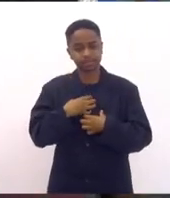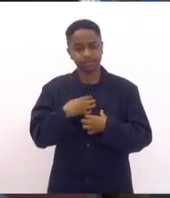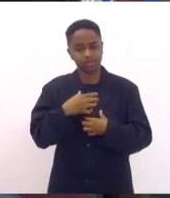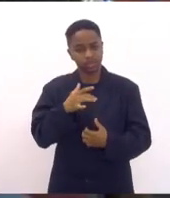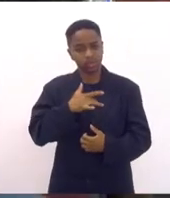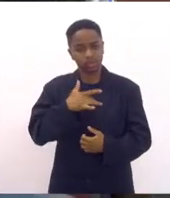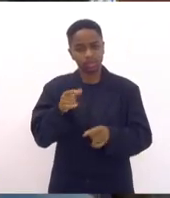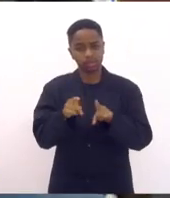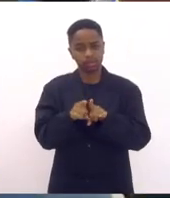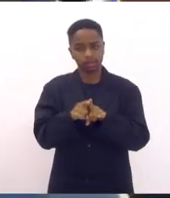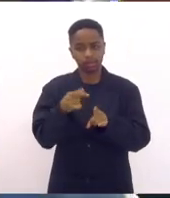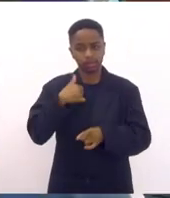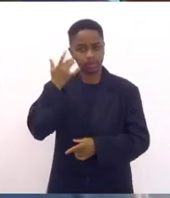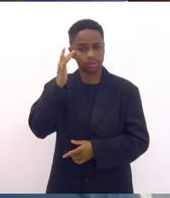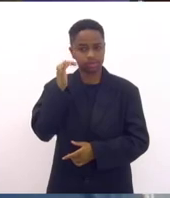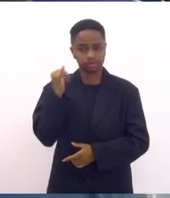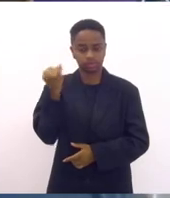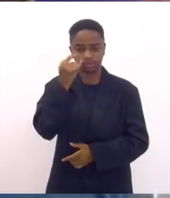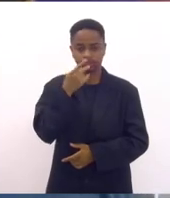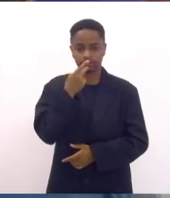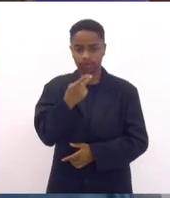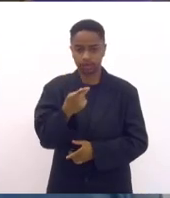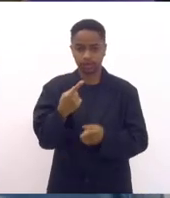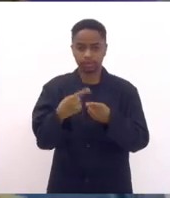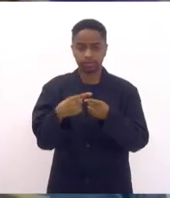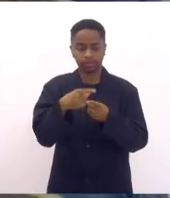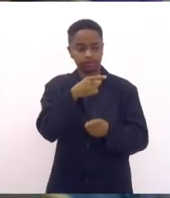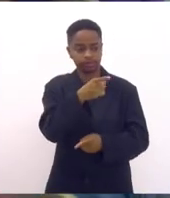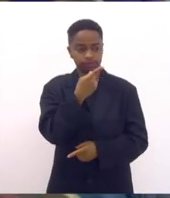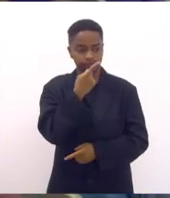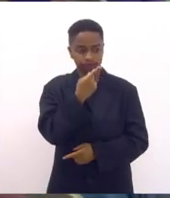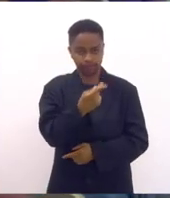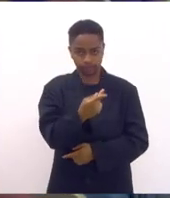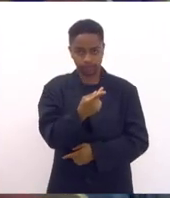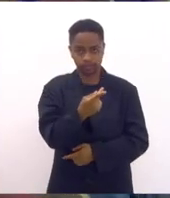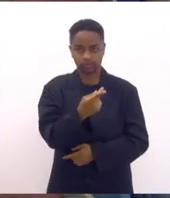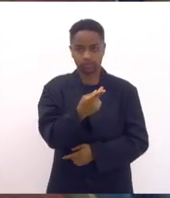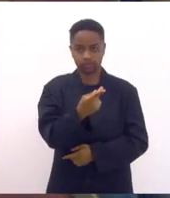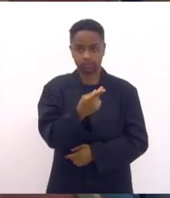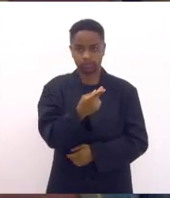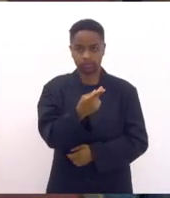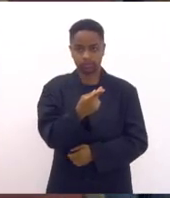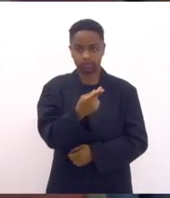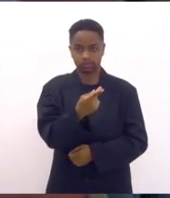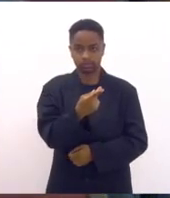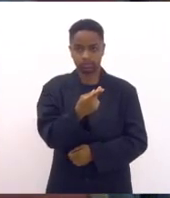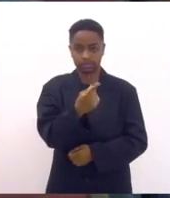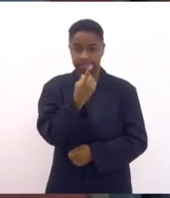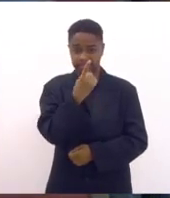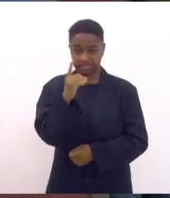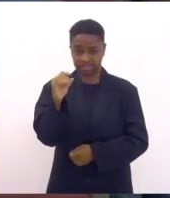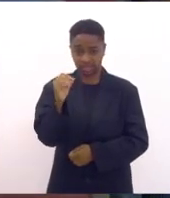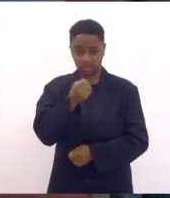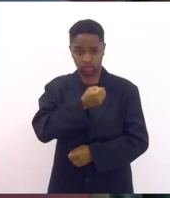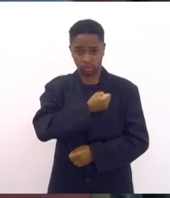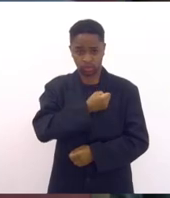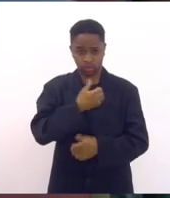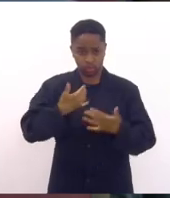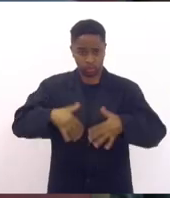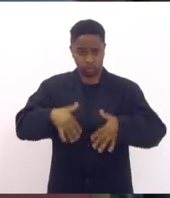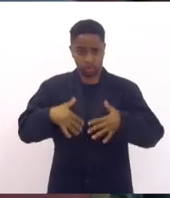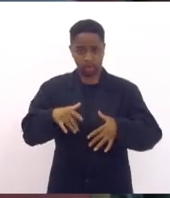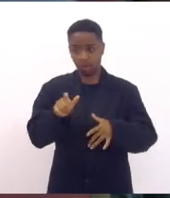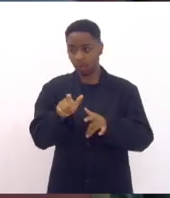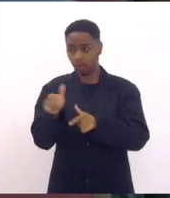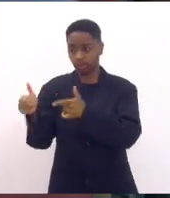era importante falar né porque você comentou aí que 100 é um número grande outras pessoas dizem mas só